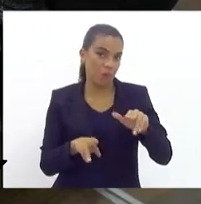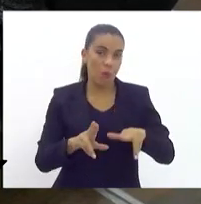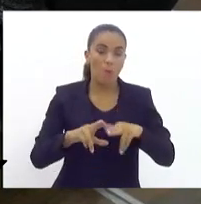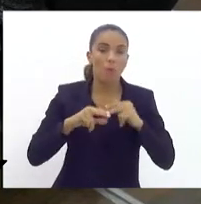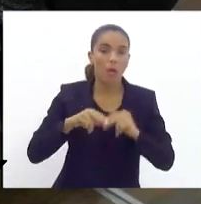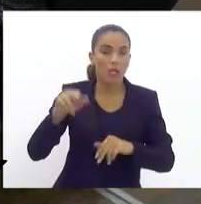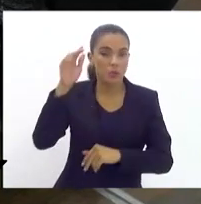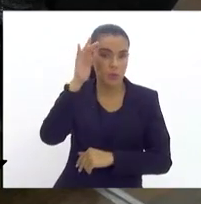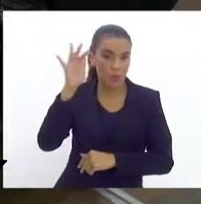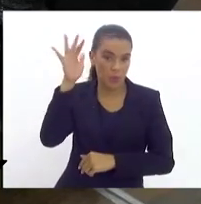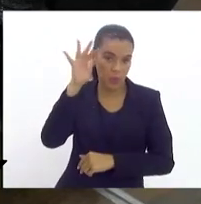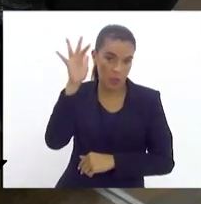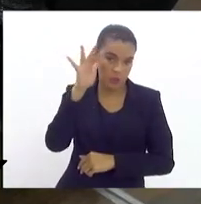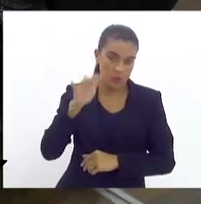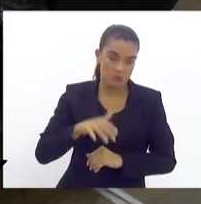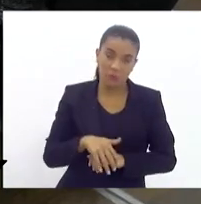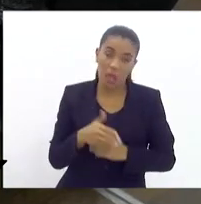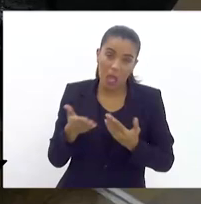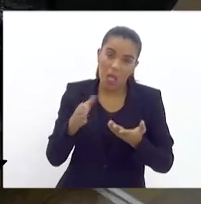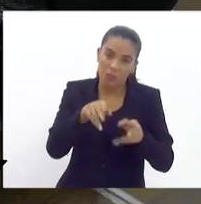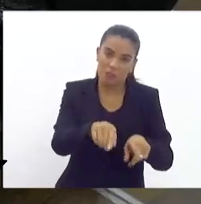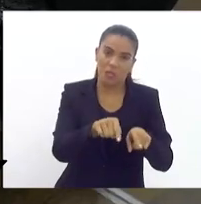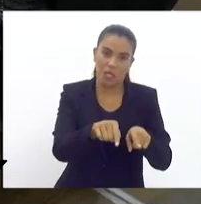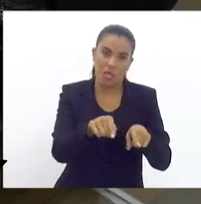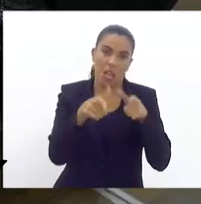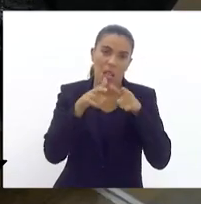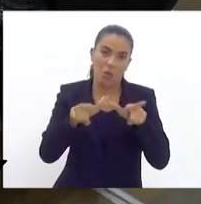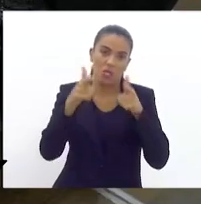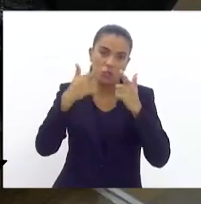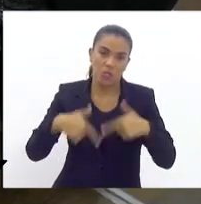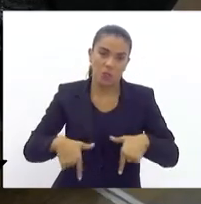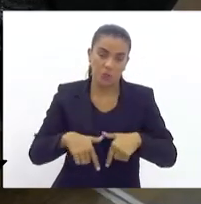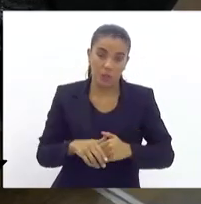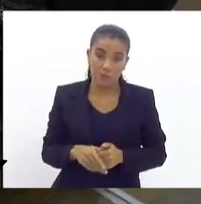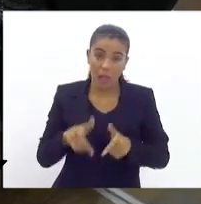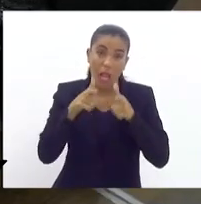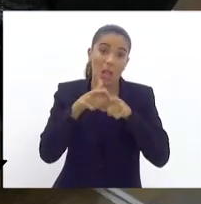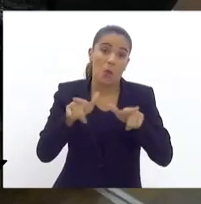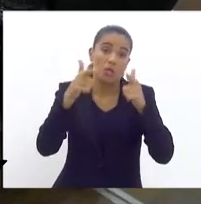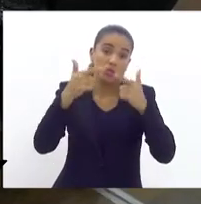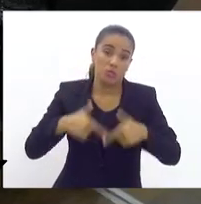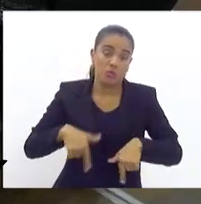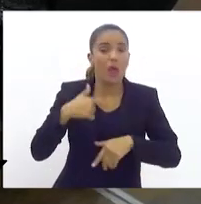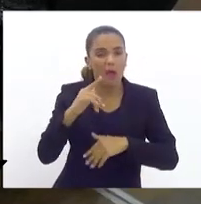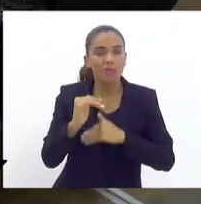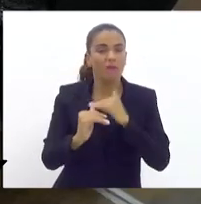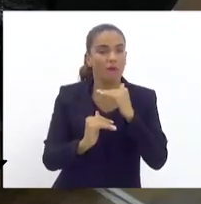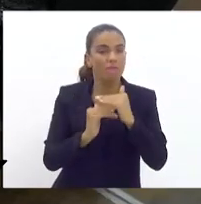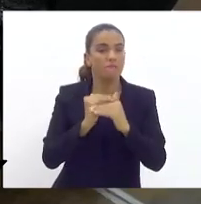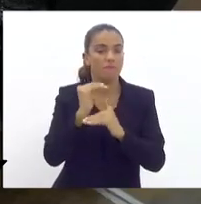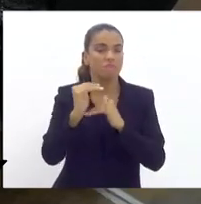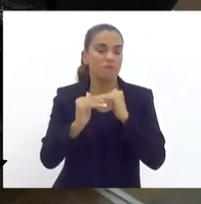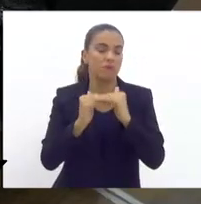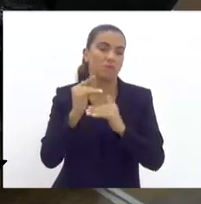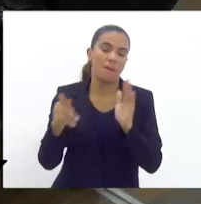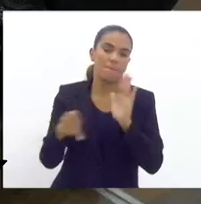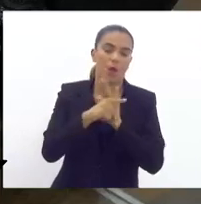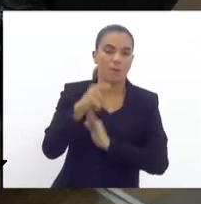ideológica, que é justamente isso, a linguagem neutra. A linguagem neutra ela é uma construção